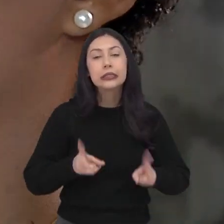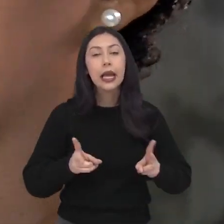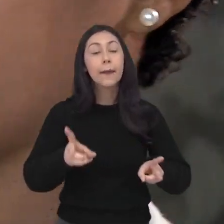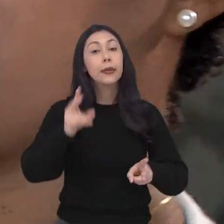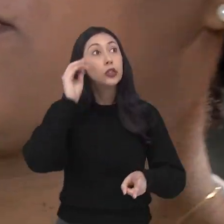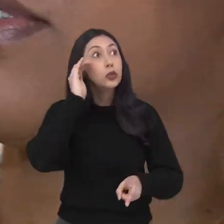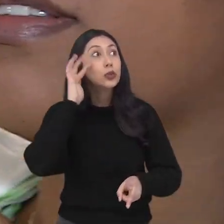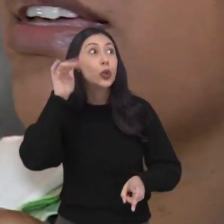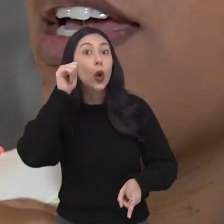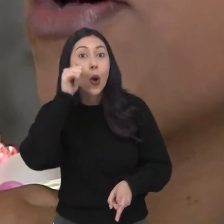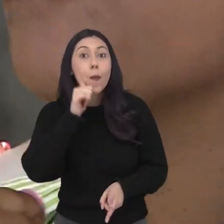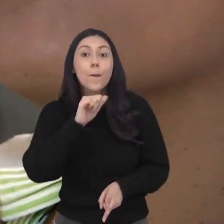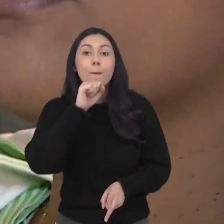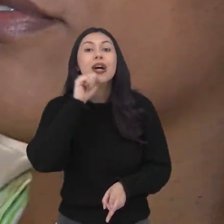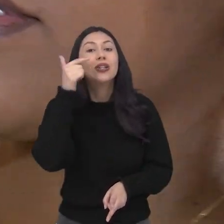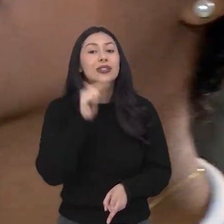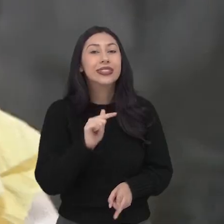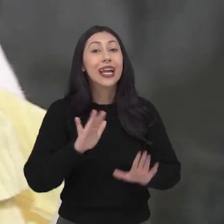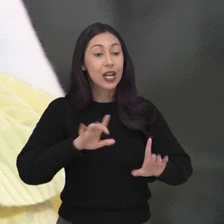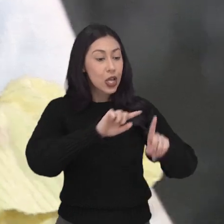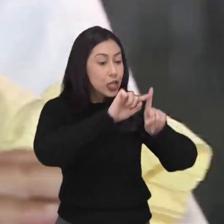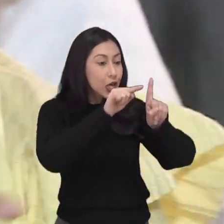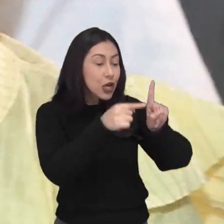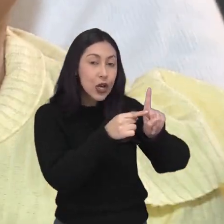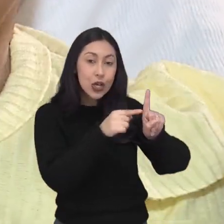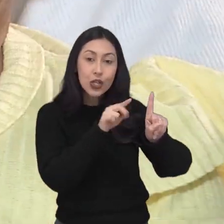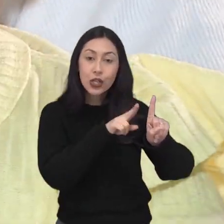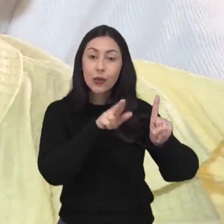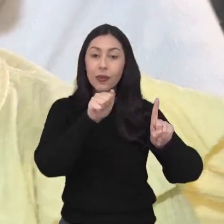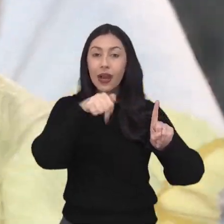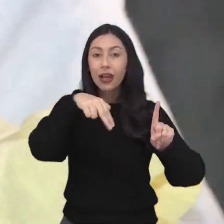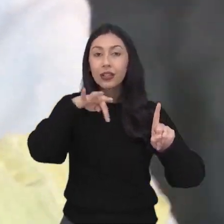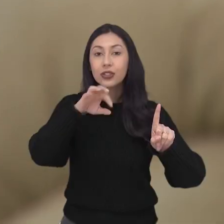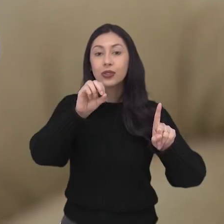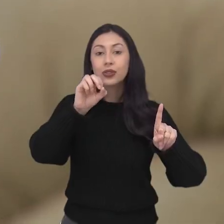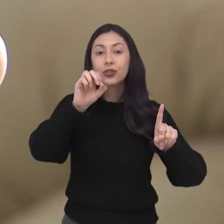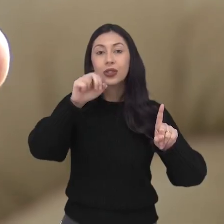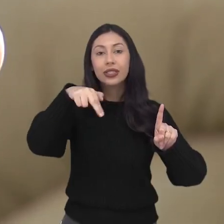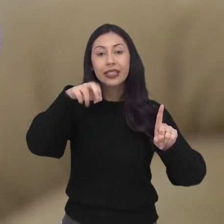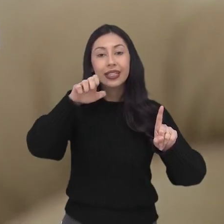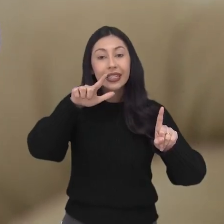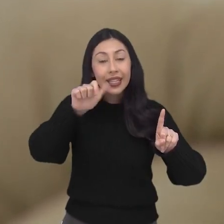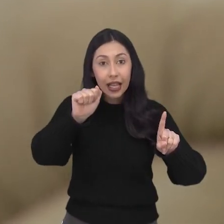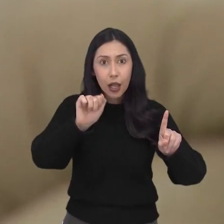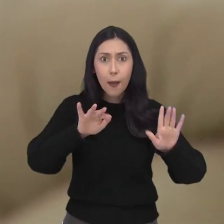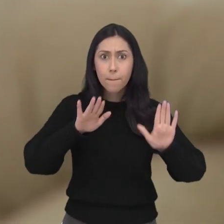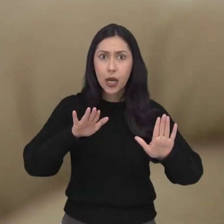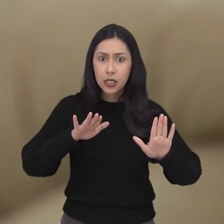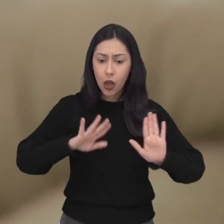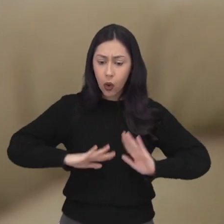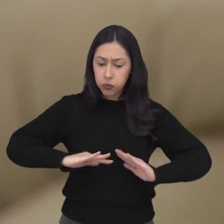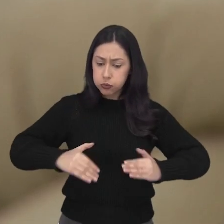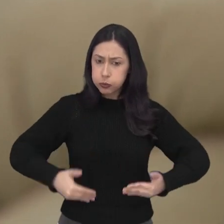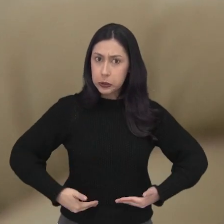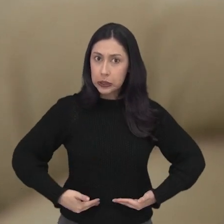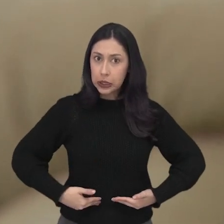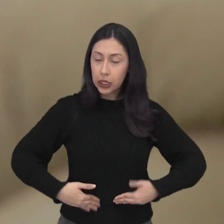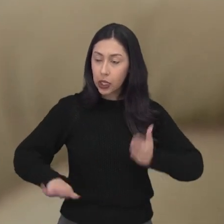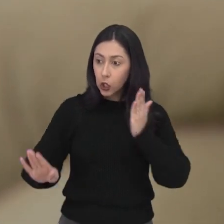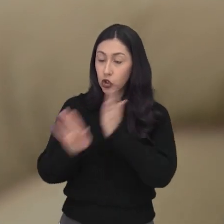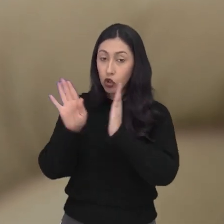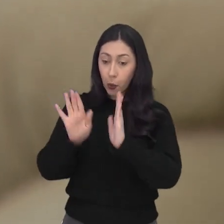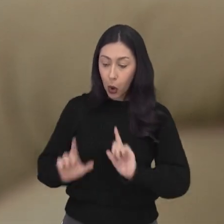ser mãe e passou 7 anos tentando, até engravidar da Antonella. Mas, enquanto curtia a gestação, recebeu